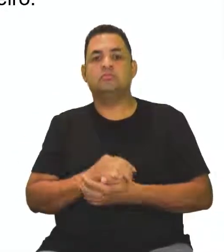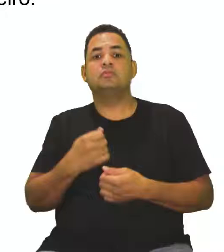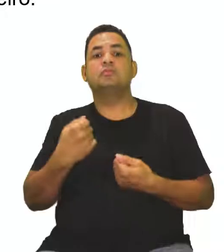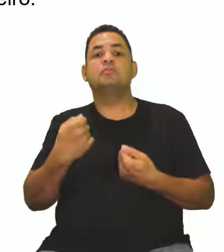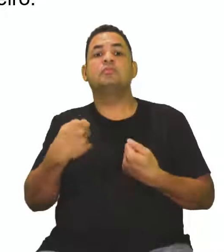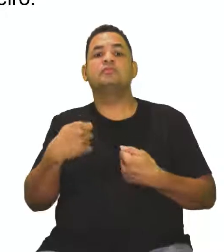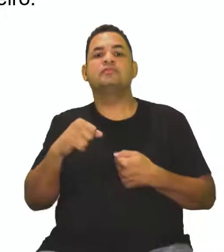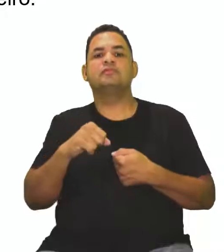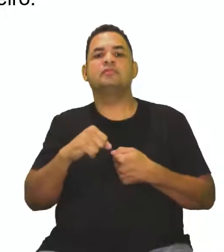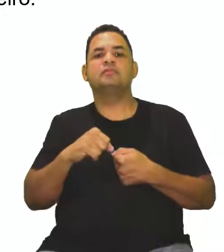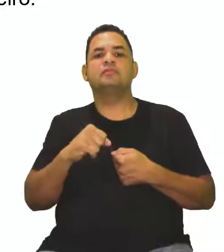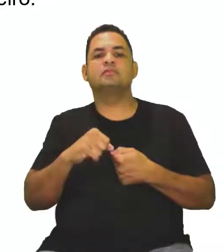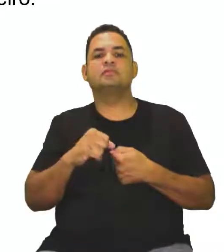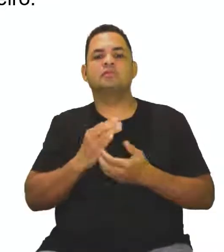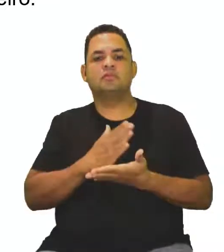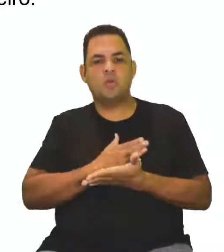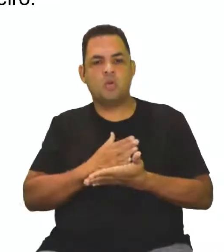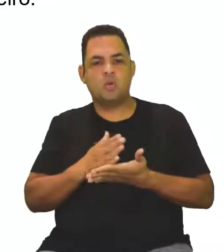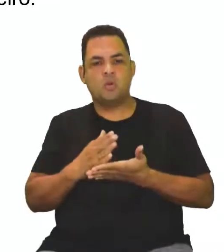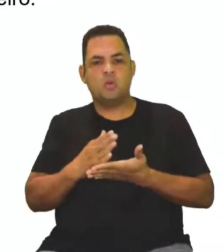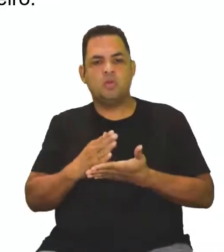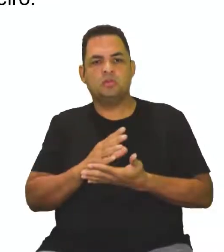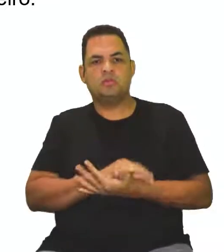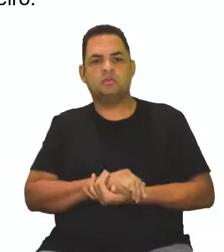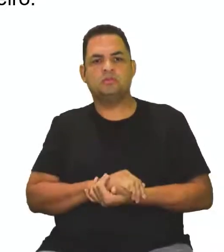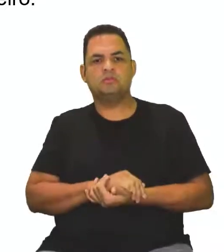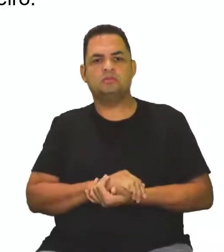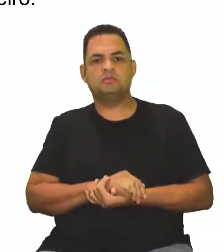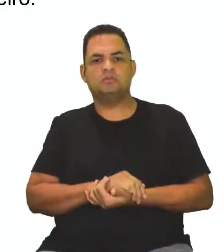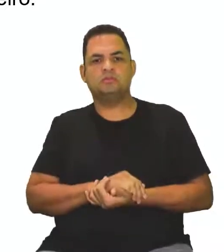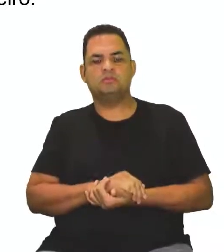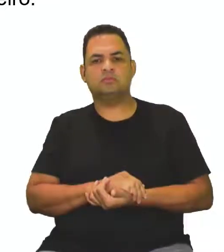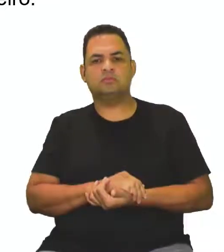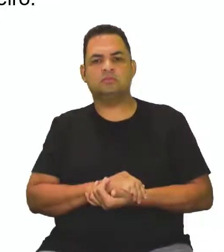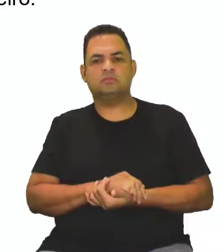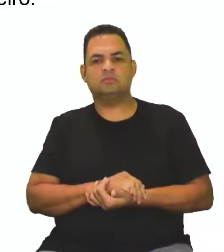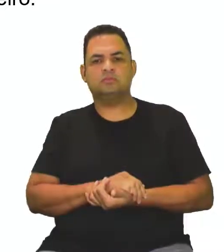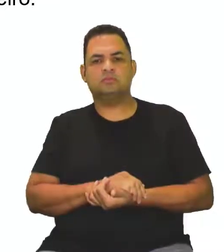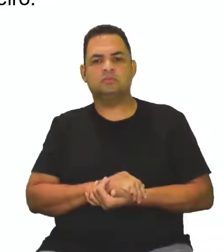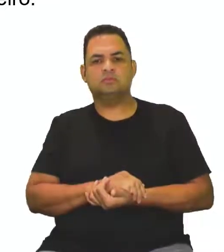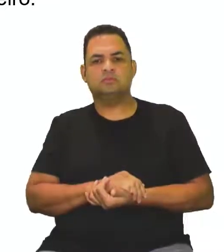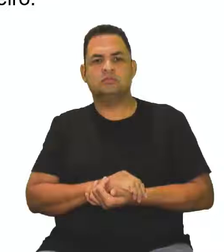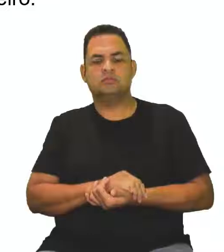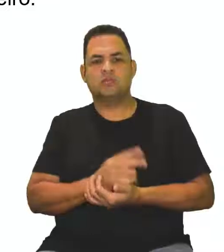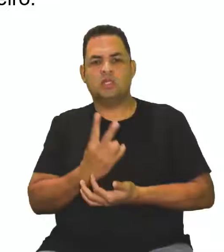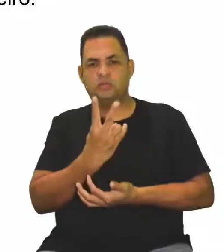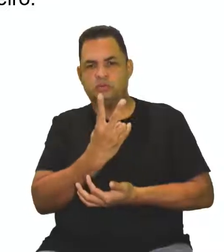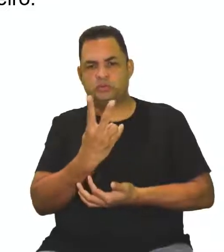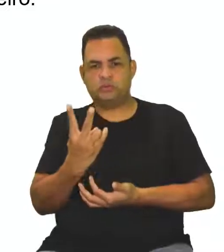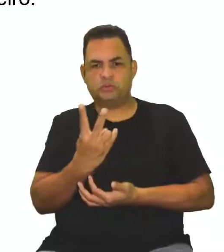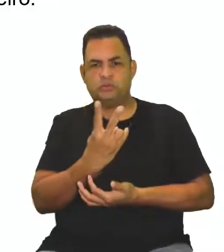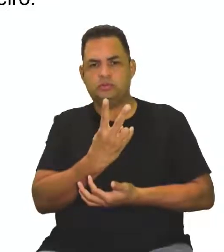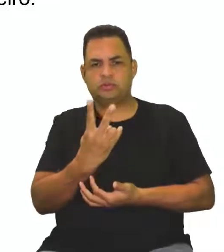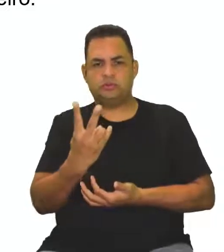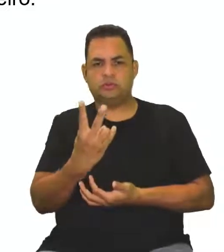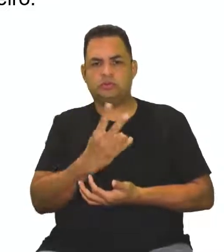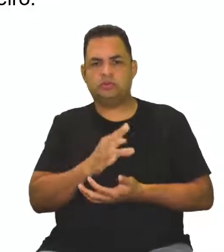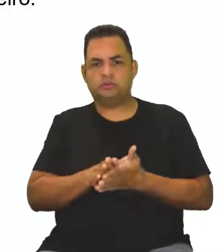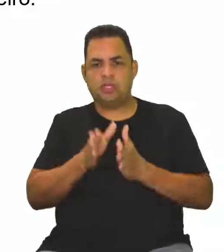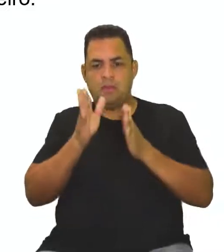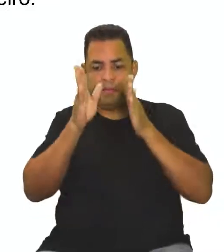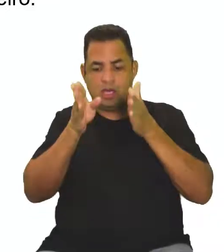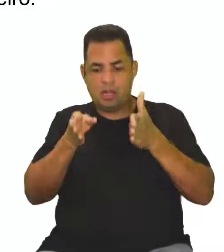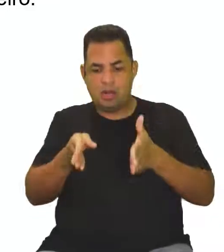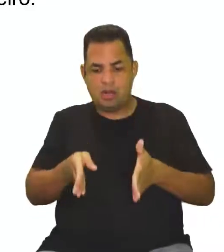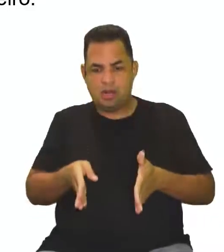fazer aqui? Eu vou começar, geralmente, a reduzir, pessoal, os meus circuitos que estão associados em